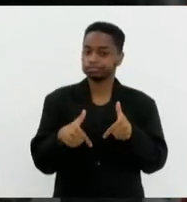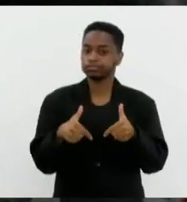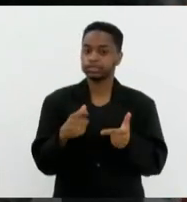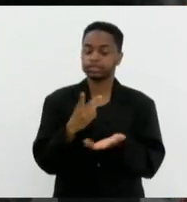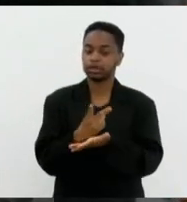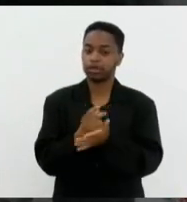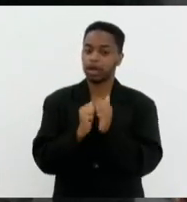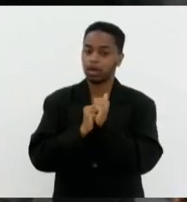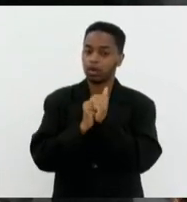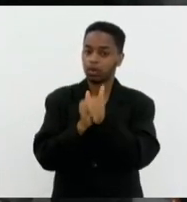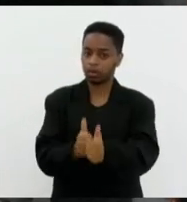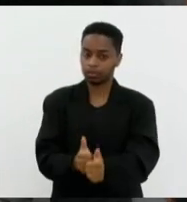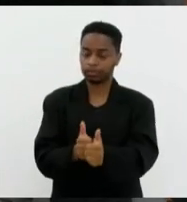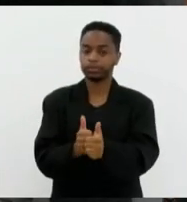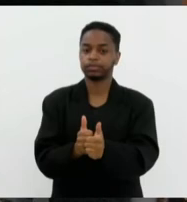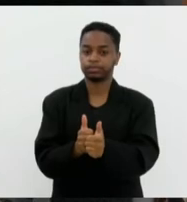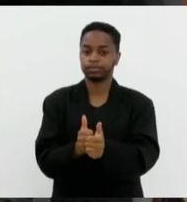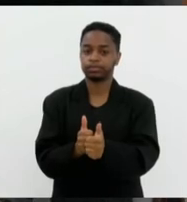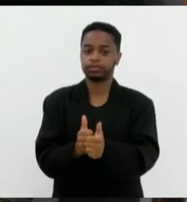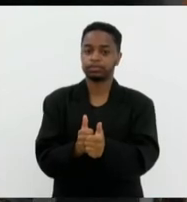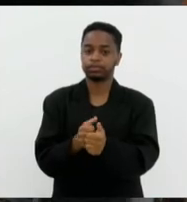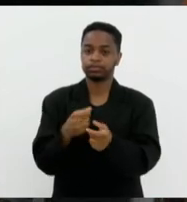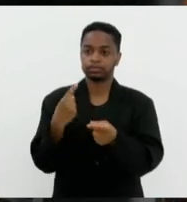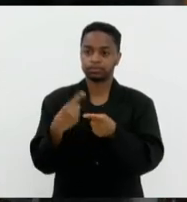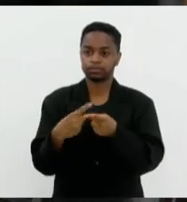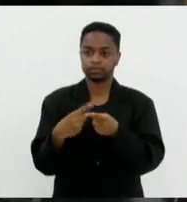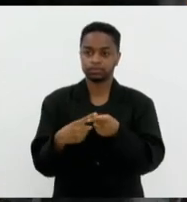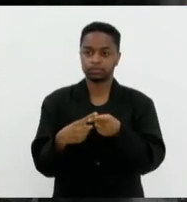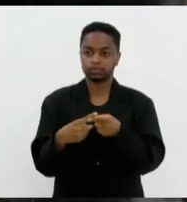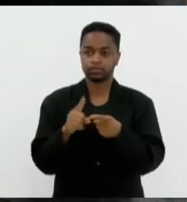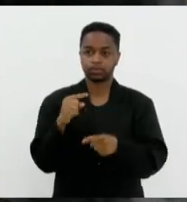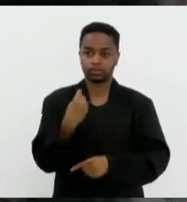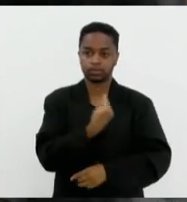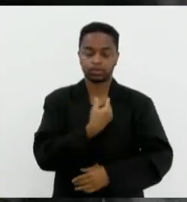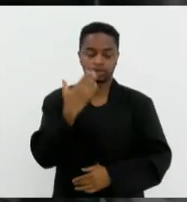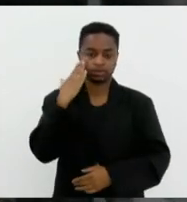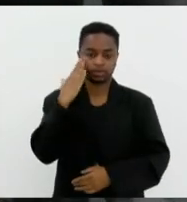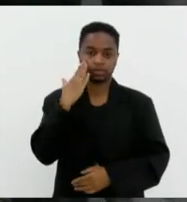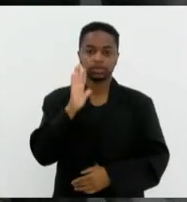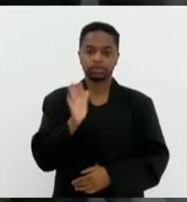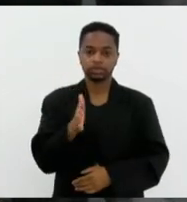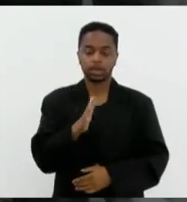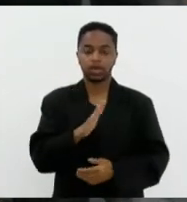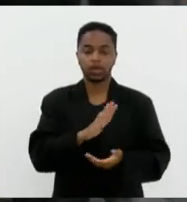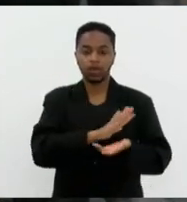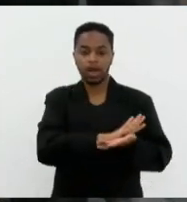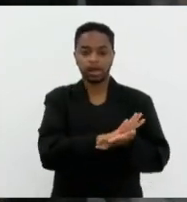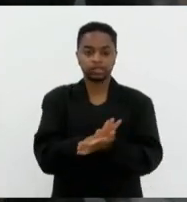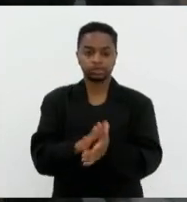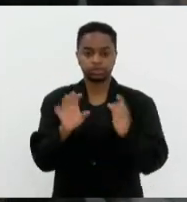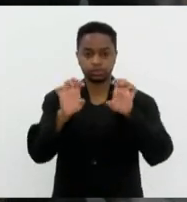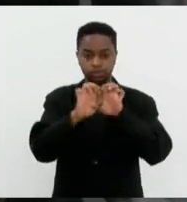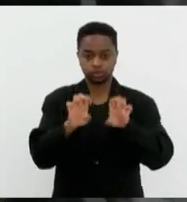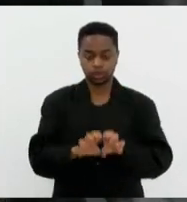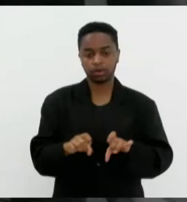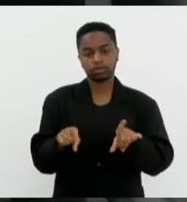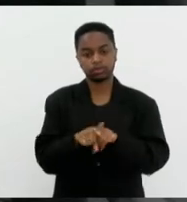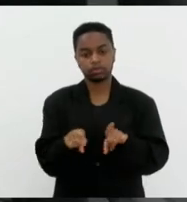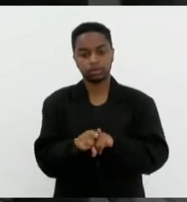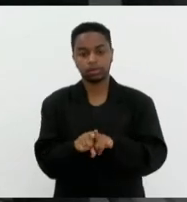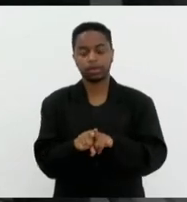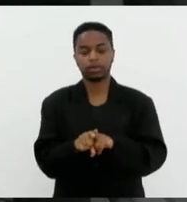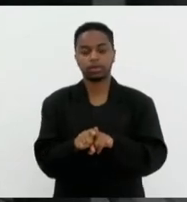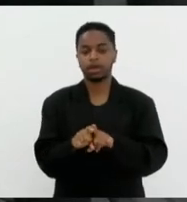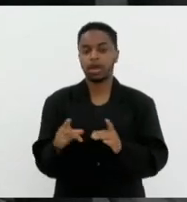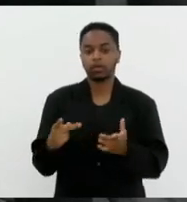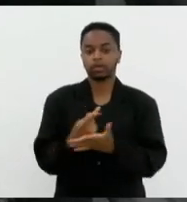de perto, porque, como nós bem sabemos, o racismo estrutural, ele também atua sobre